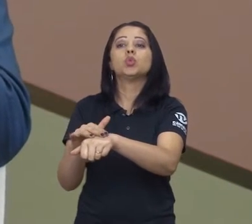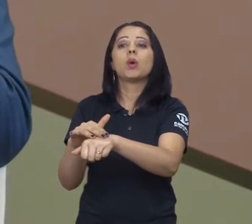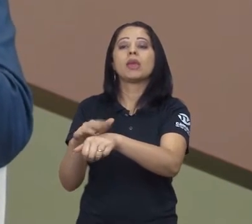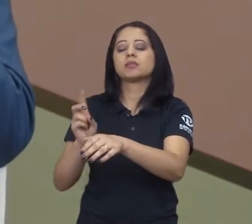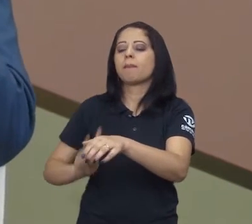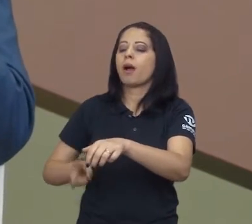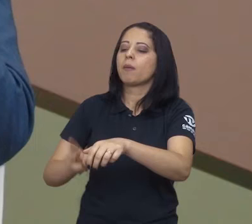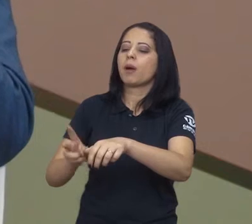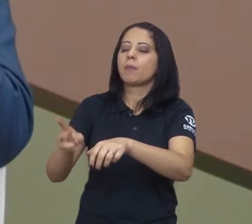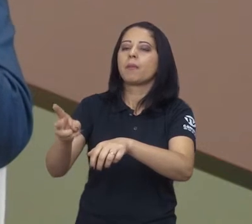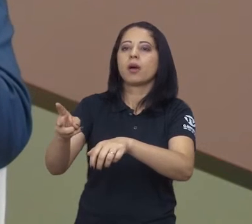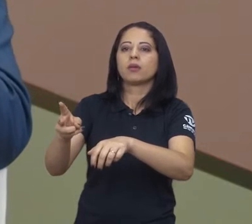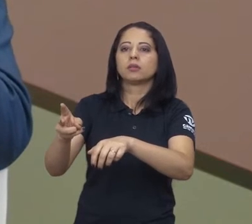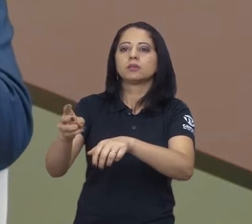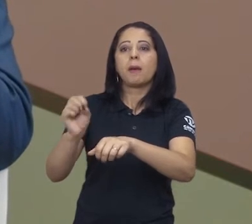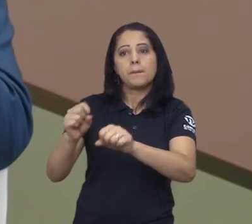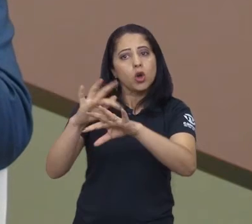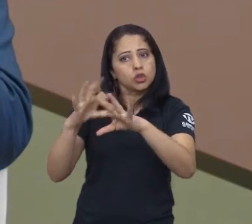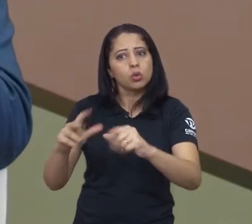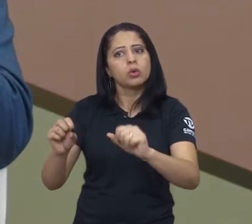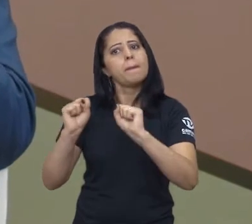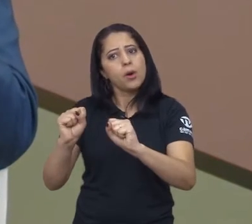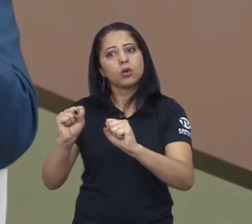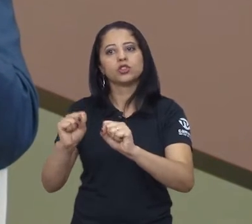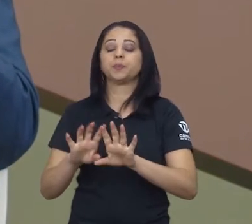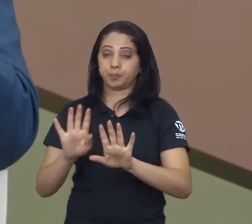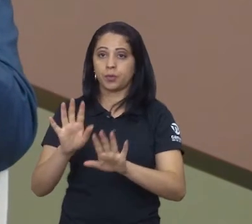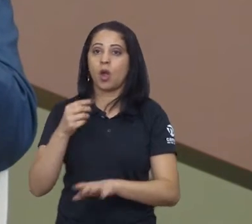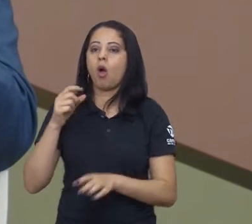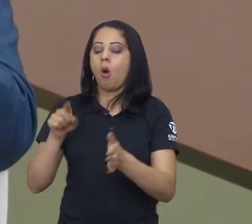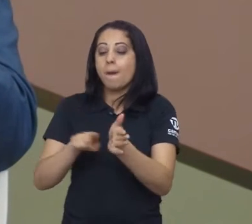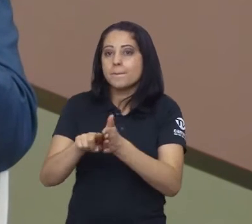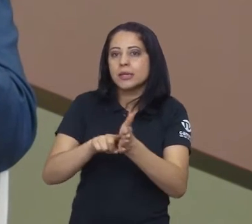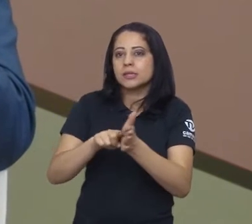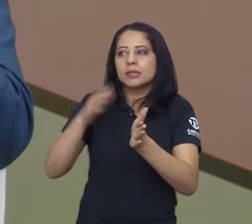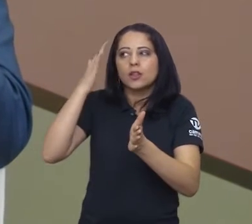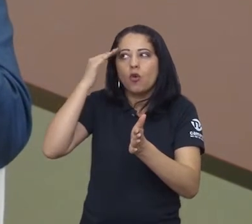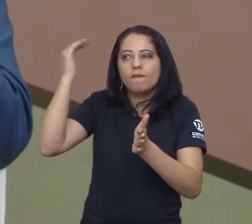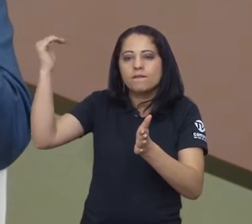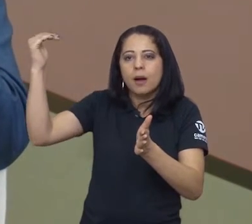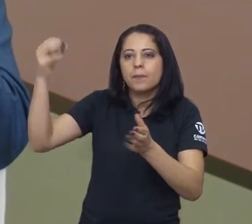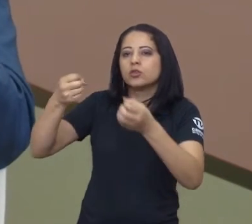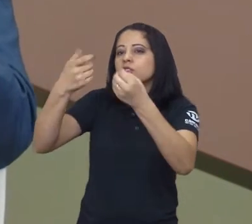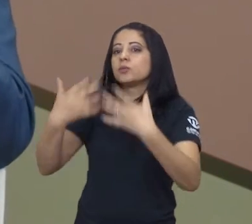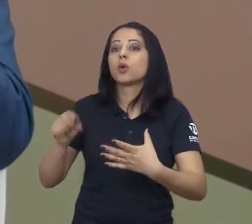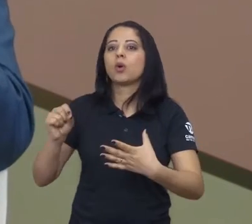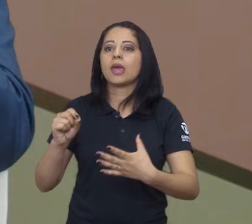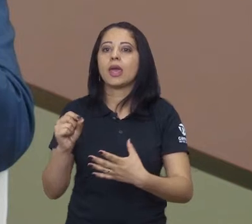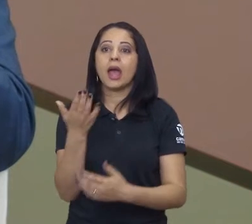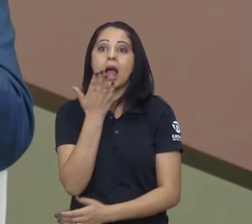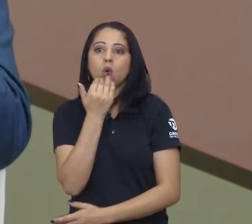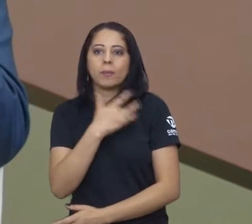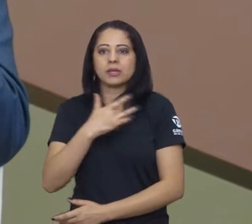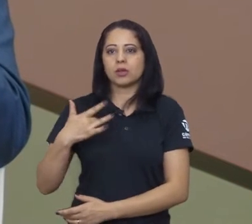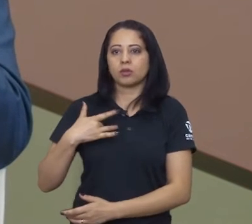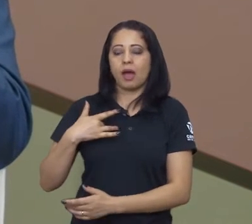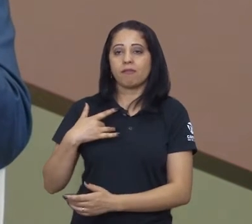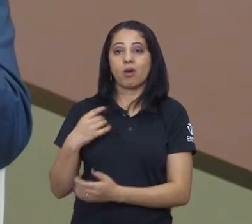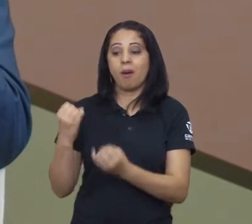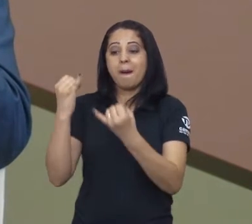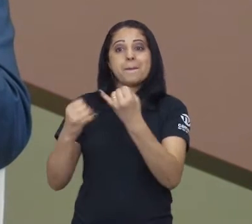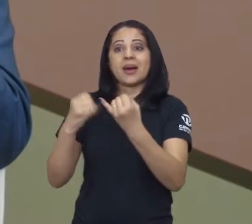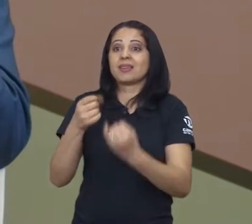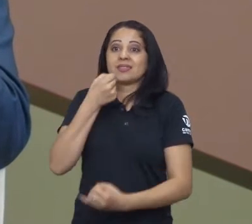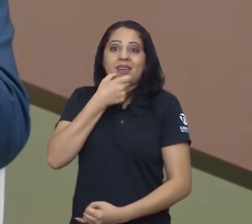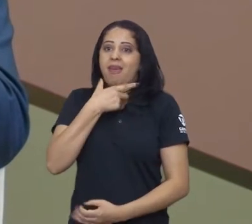né O pai da Medicina já falava que seja o teu alimento o teu remédio e o teu remédio o teu alimento